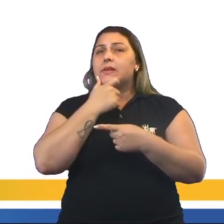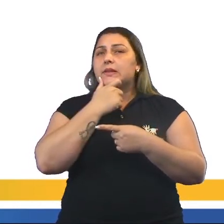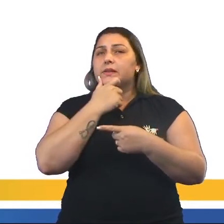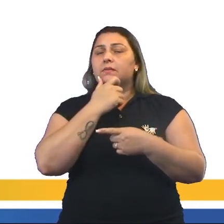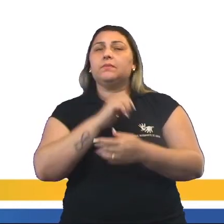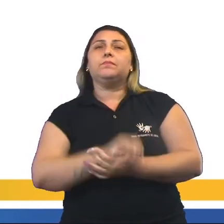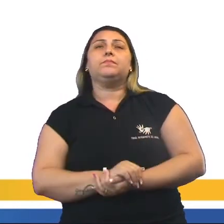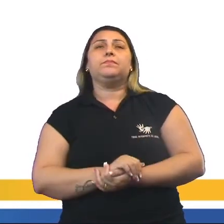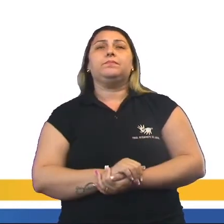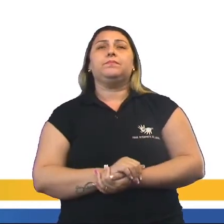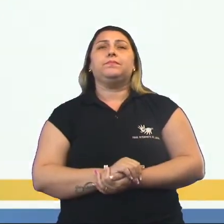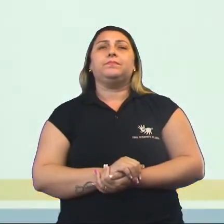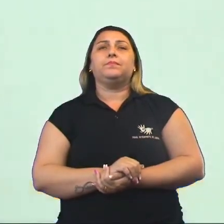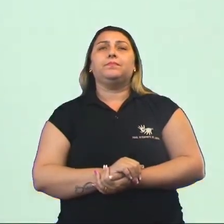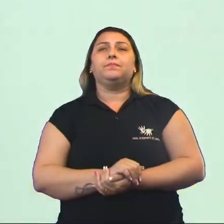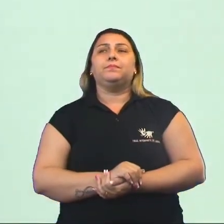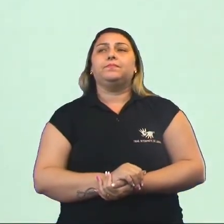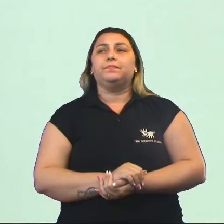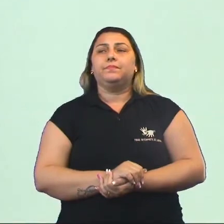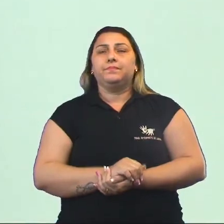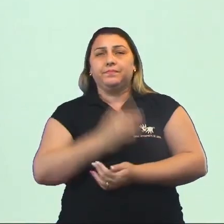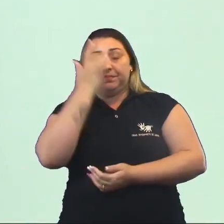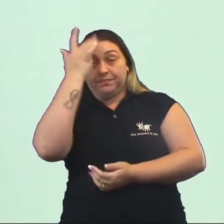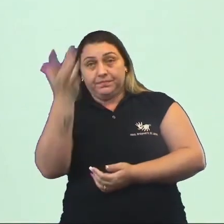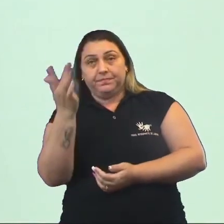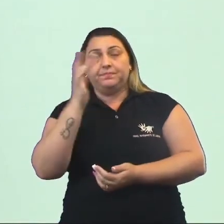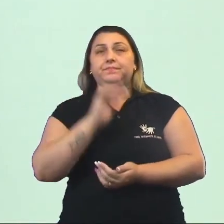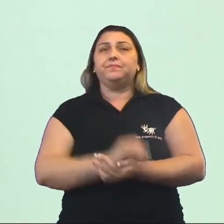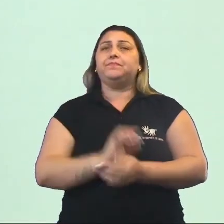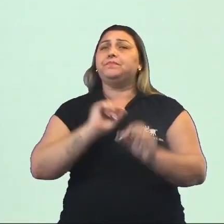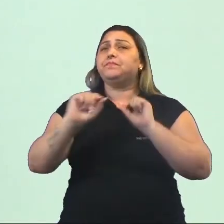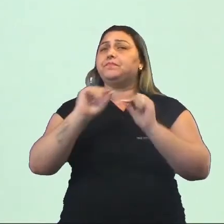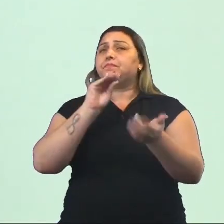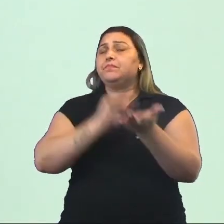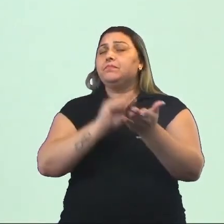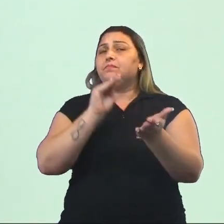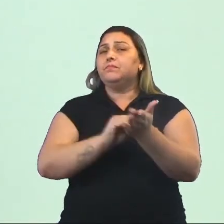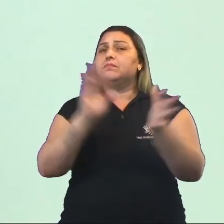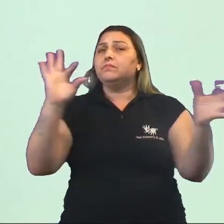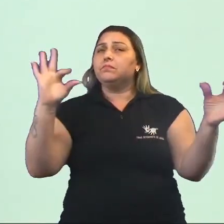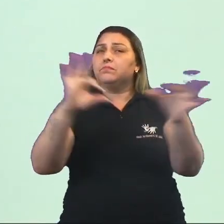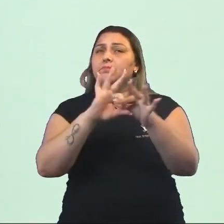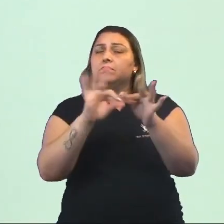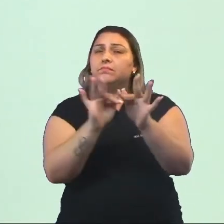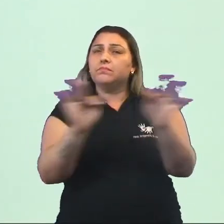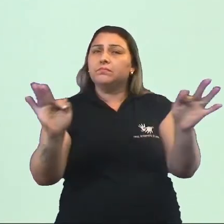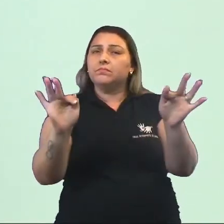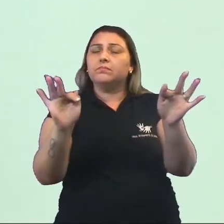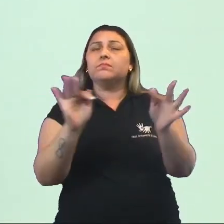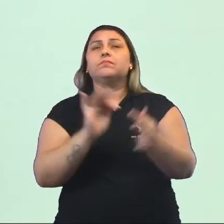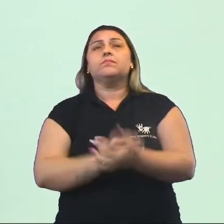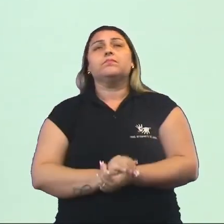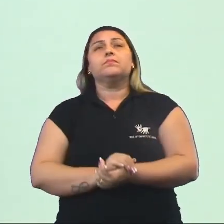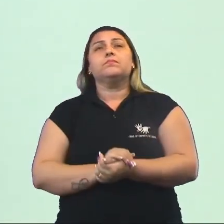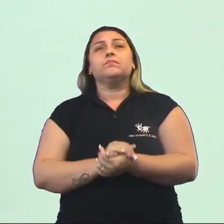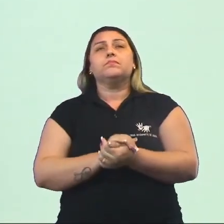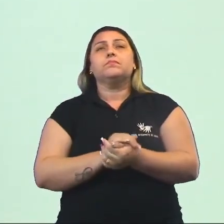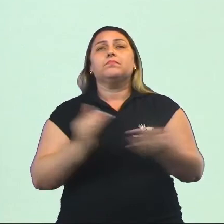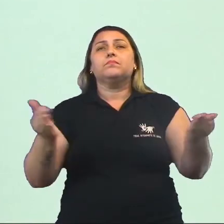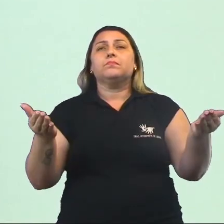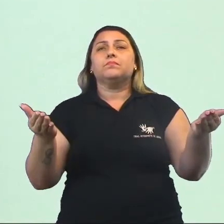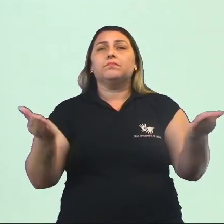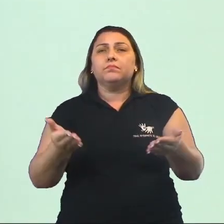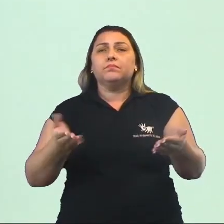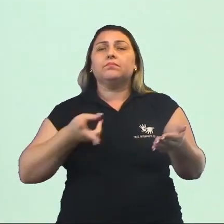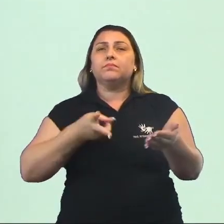English, inglês. E aí? Tá fácil, né? O que está faltando para você conectar essa frase e ela virar present continuous,